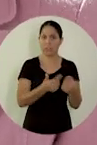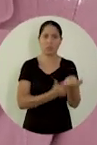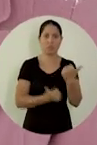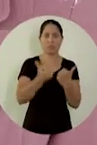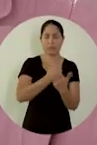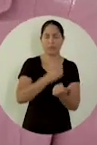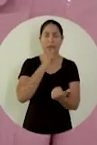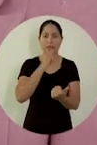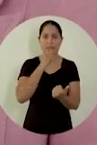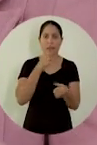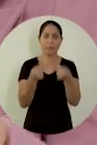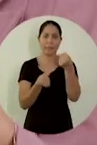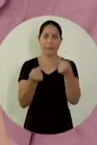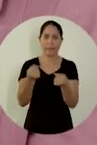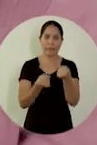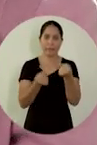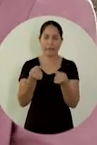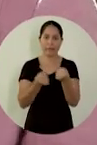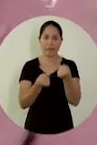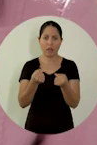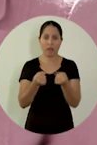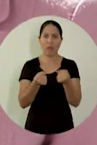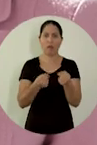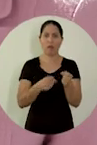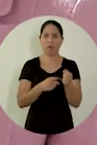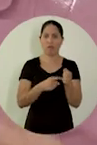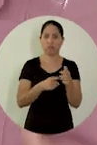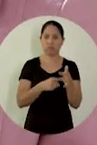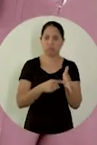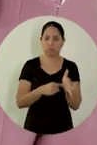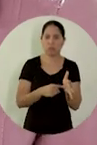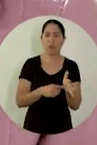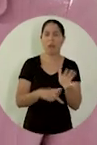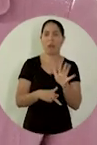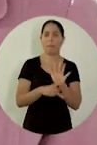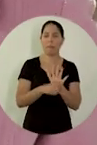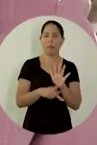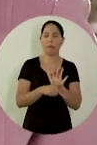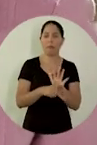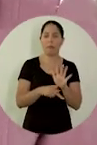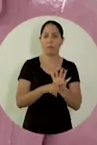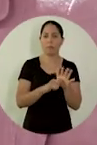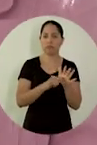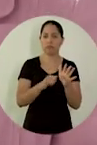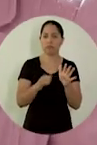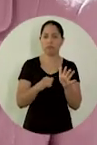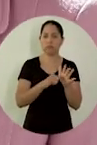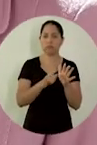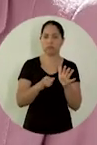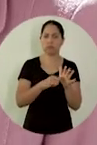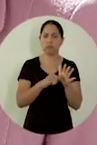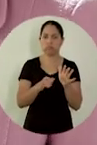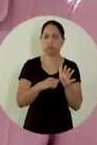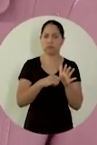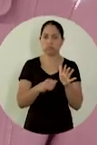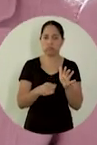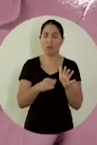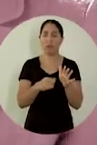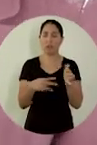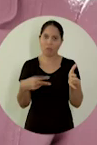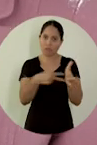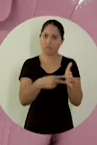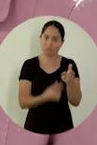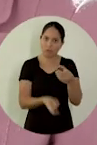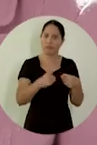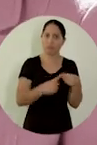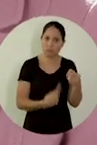de combustível, como carros que funcionam a baterias, que utilizam a energia elétrica, que é uma fonte renovável. Então,